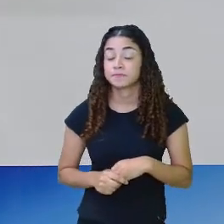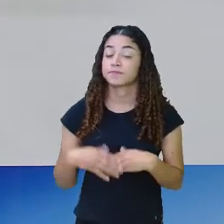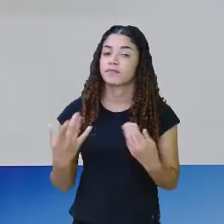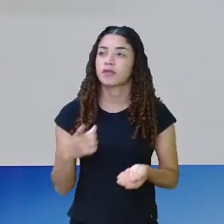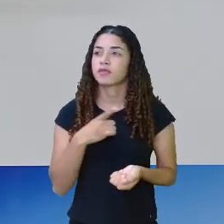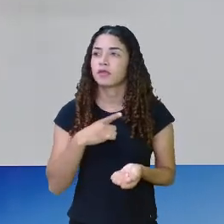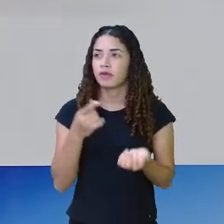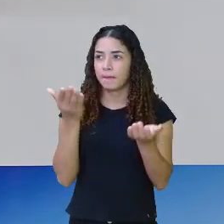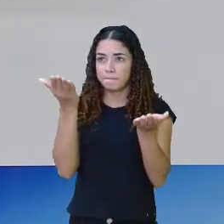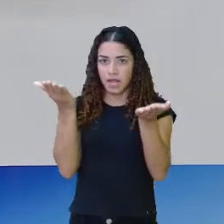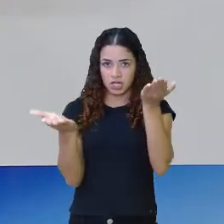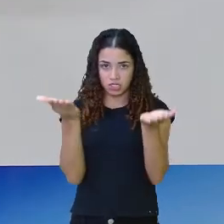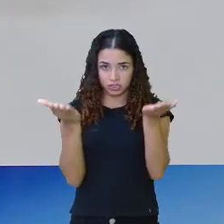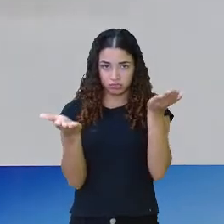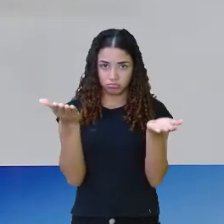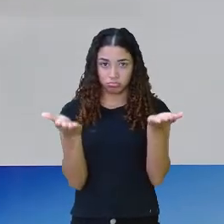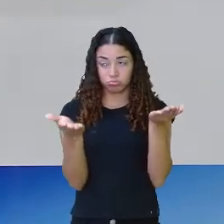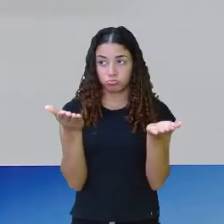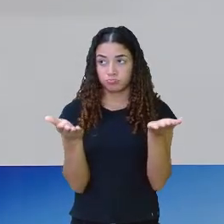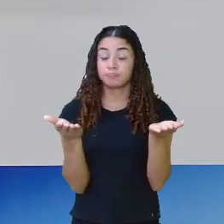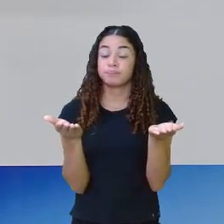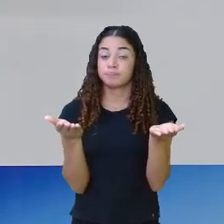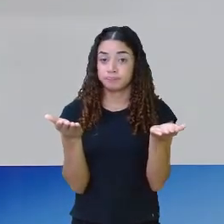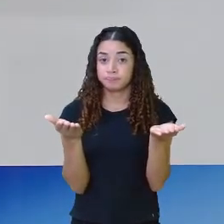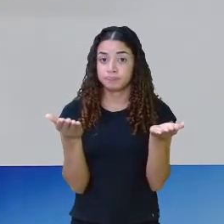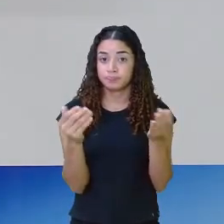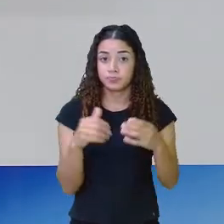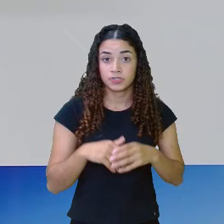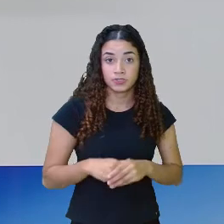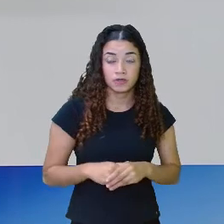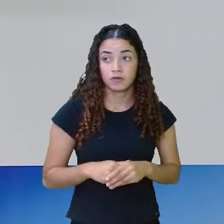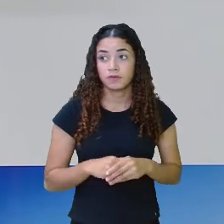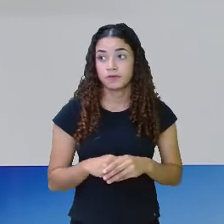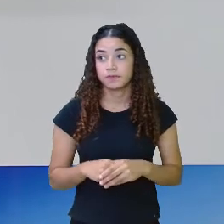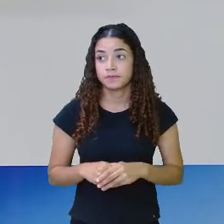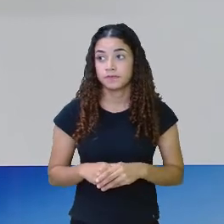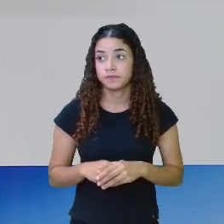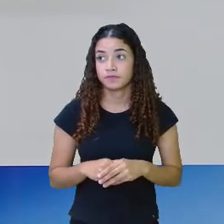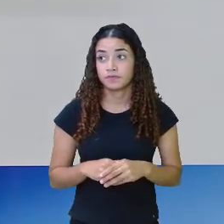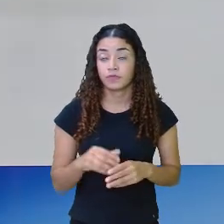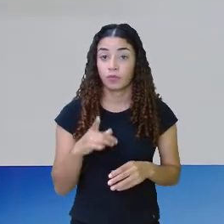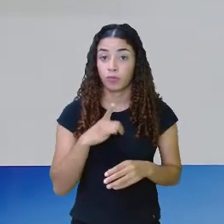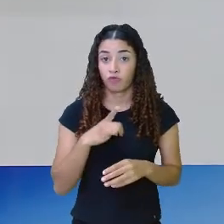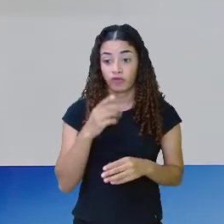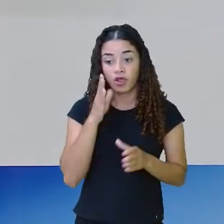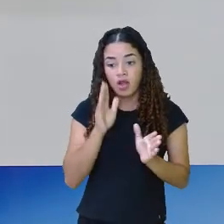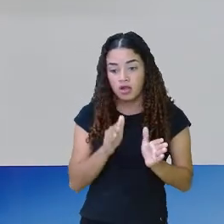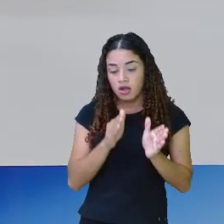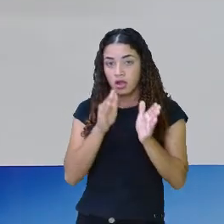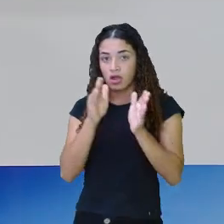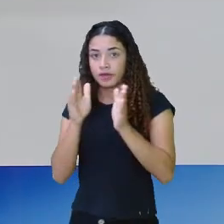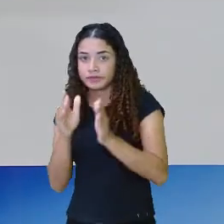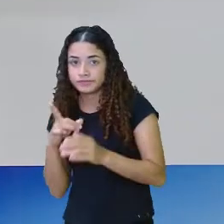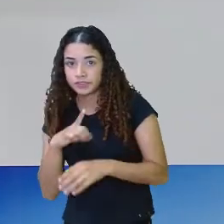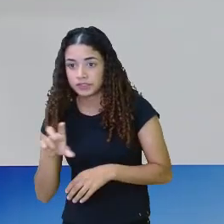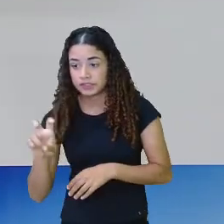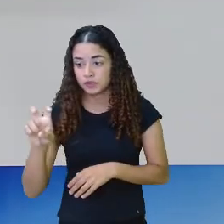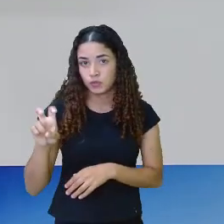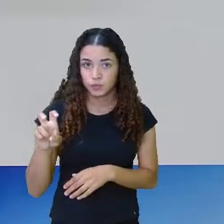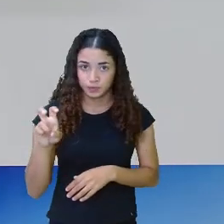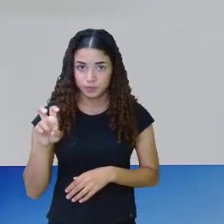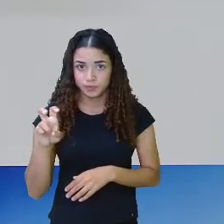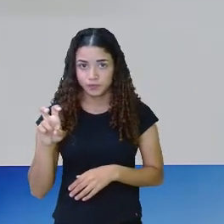uma balança onde eu, de um lado, tenho um peso de 5